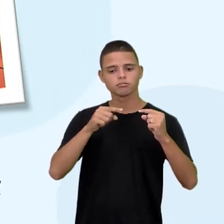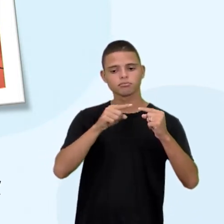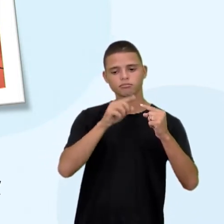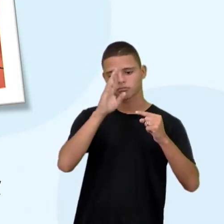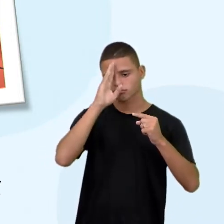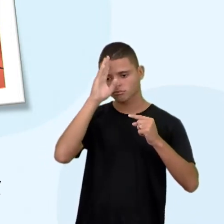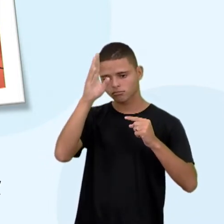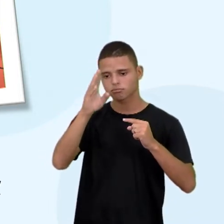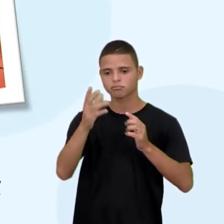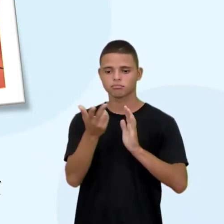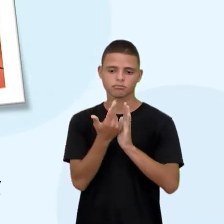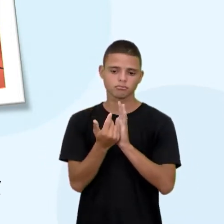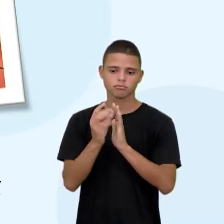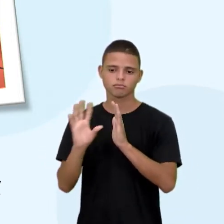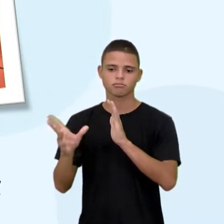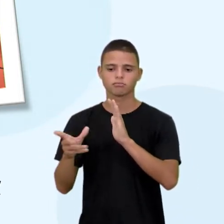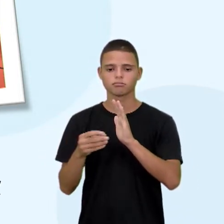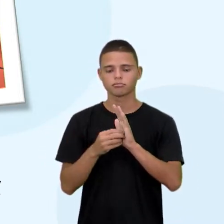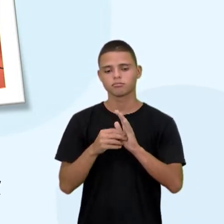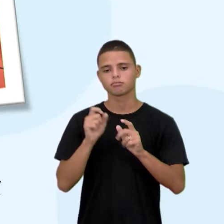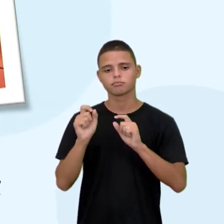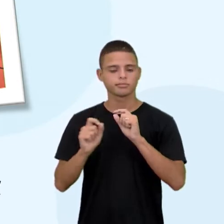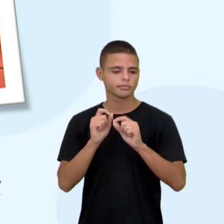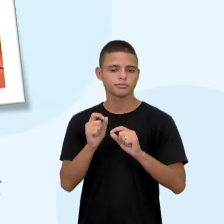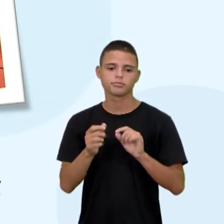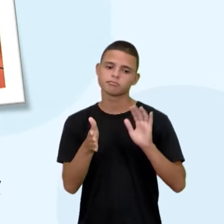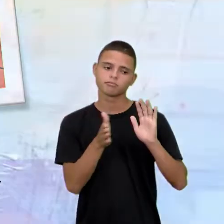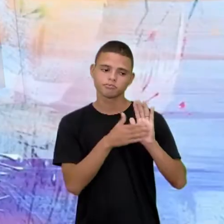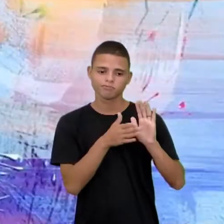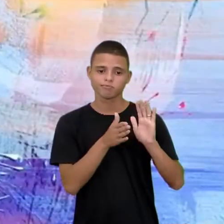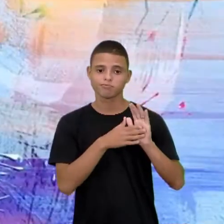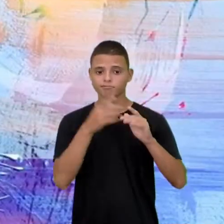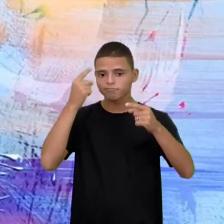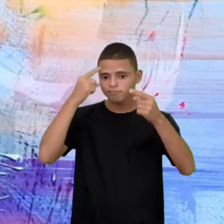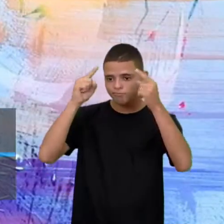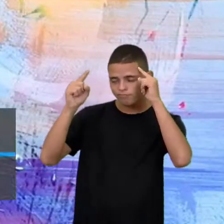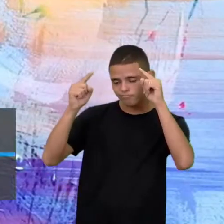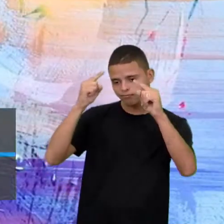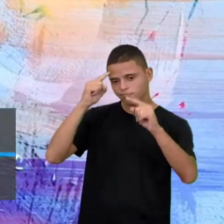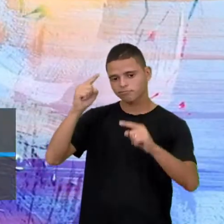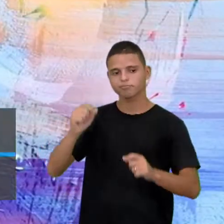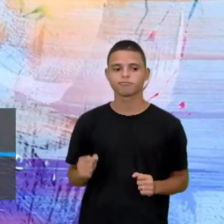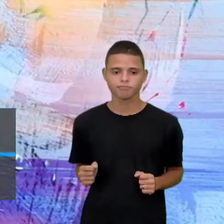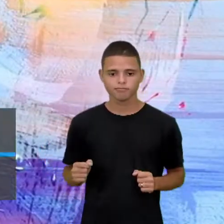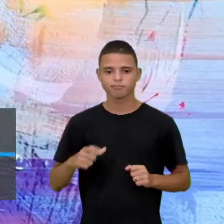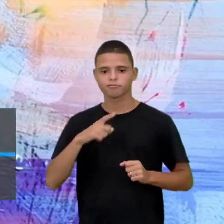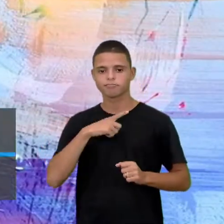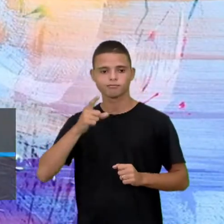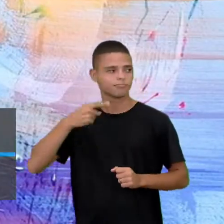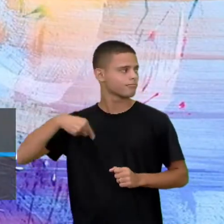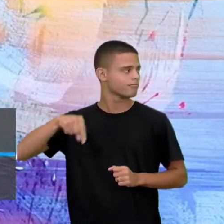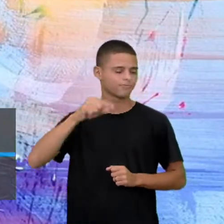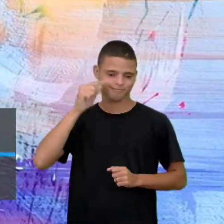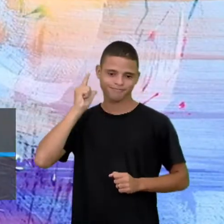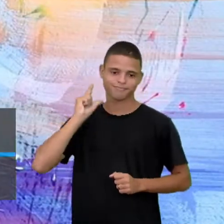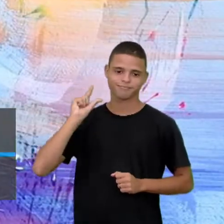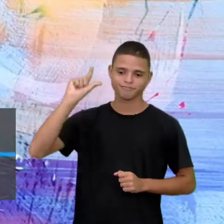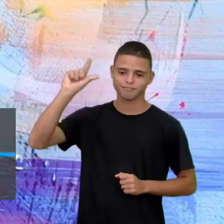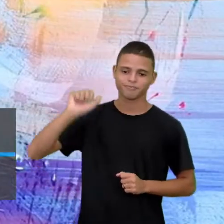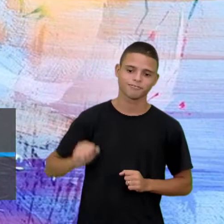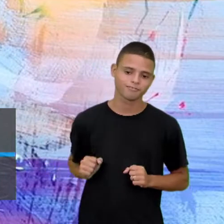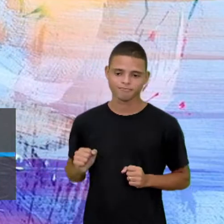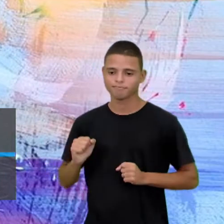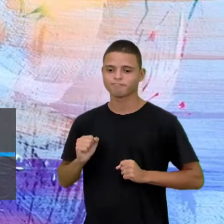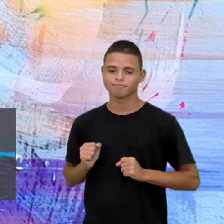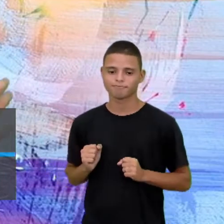do design em geral. Então é trazer uma proposta criativa para que a gente consiga resolver algumas situações